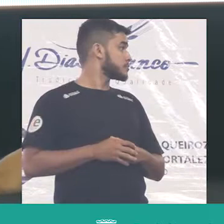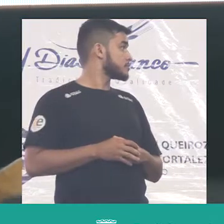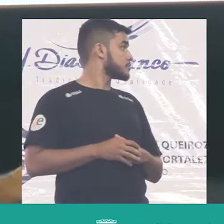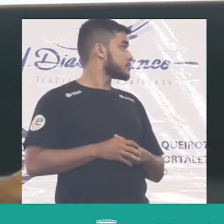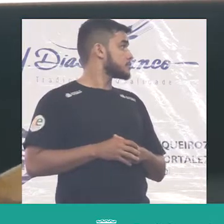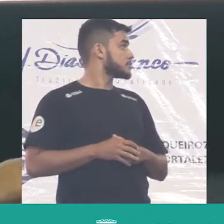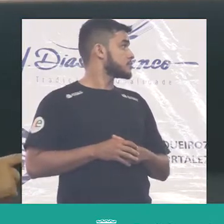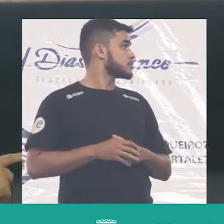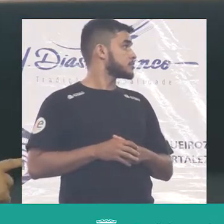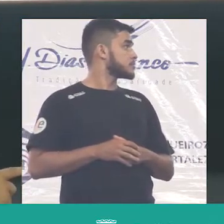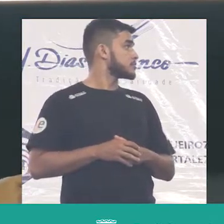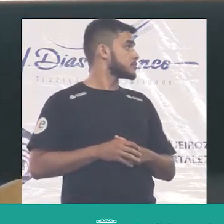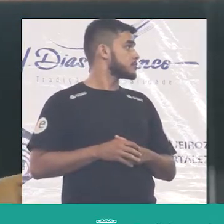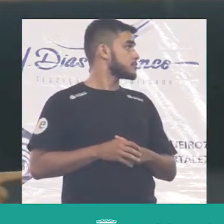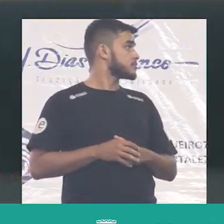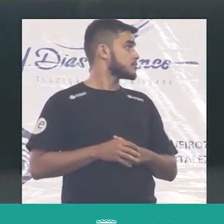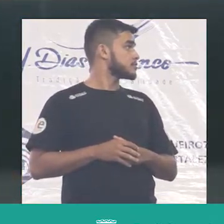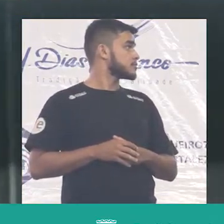tempo?